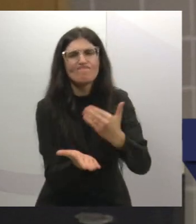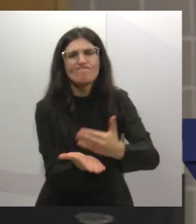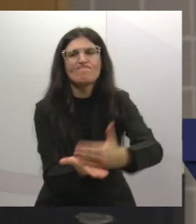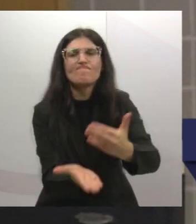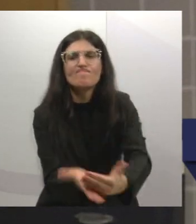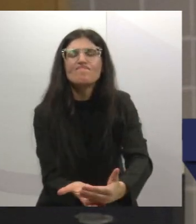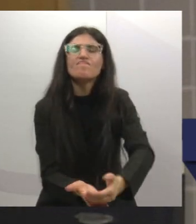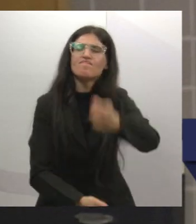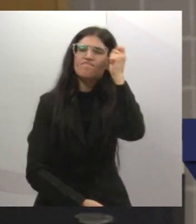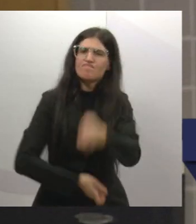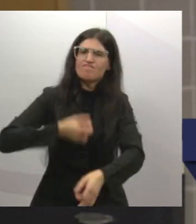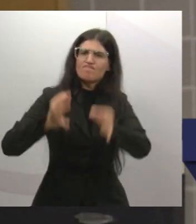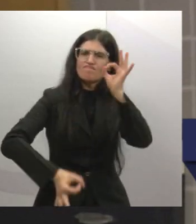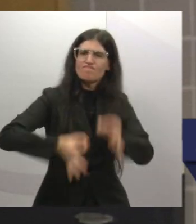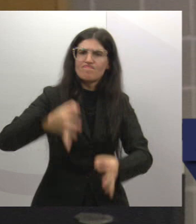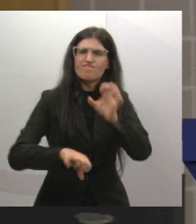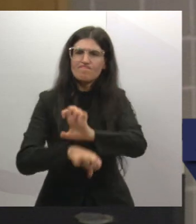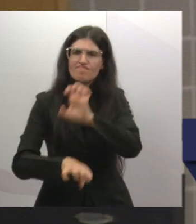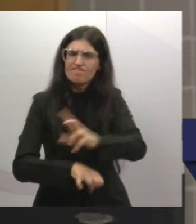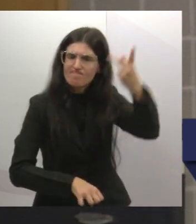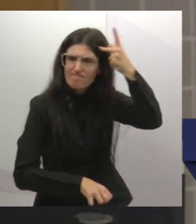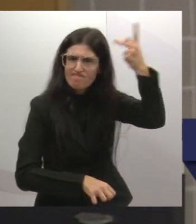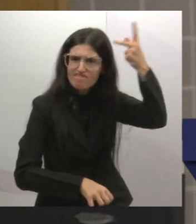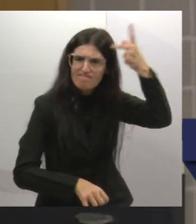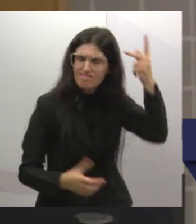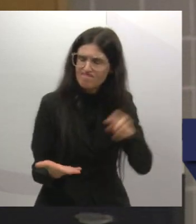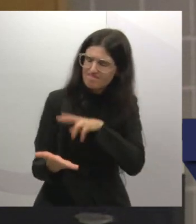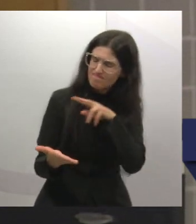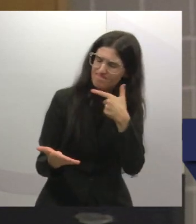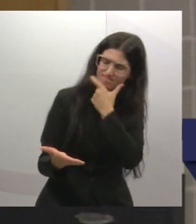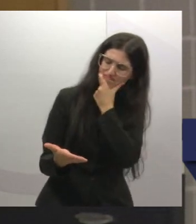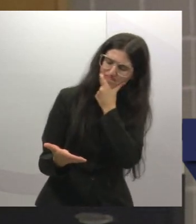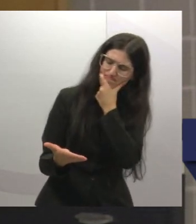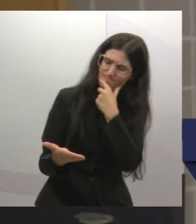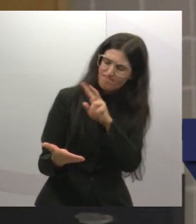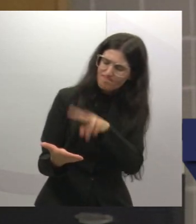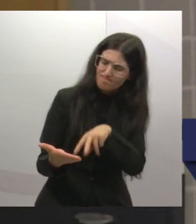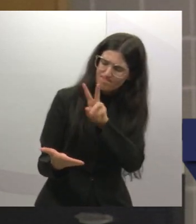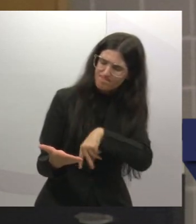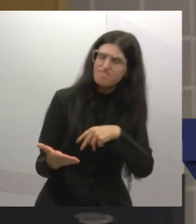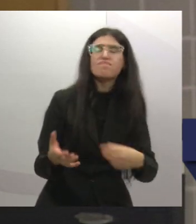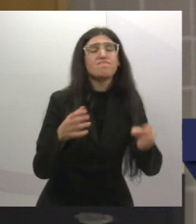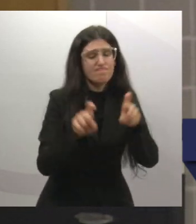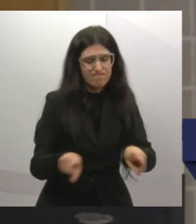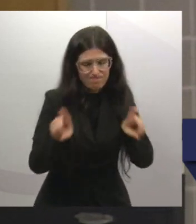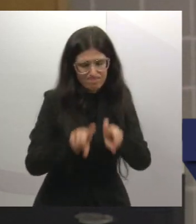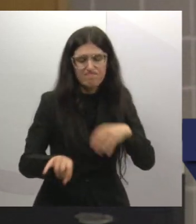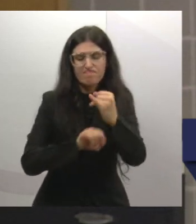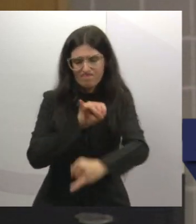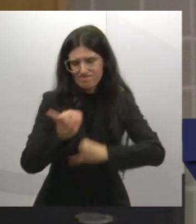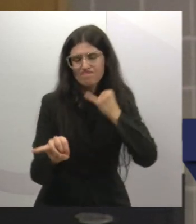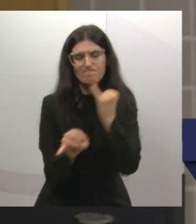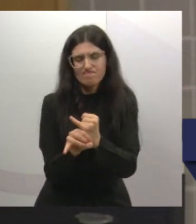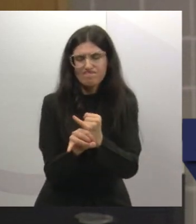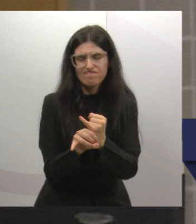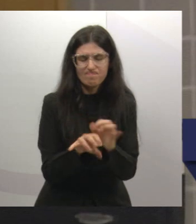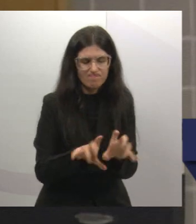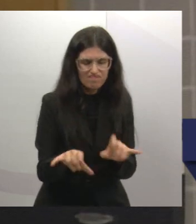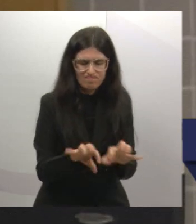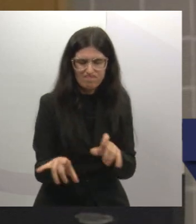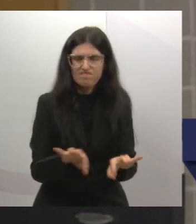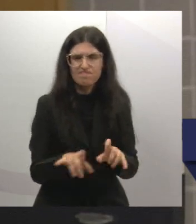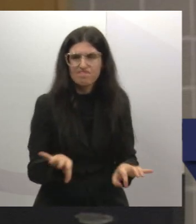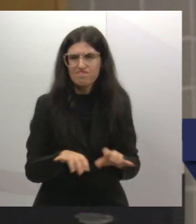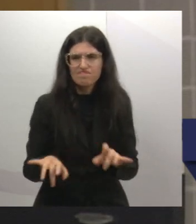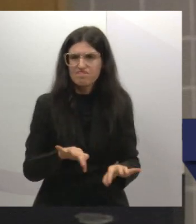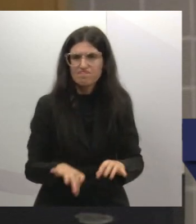Paulo, ele faz a conferência em tempo real pelo próprio portal da transparência. Então, em tempo real, todos esses